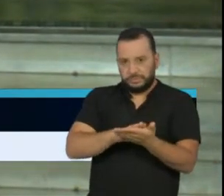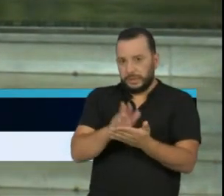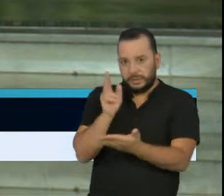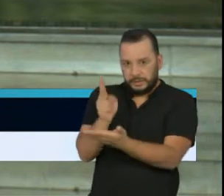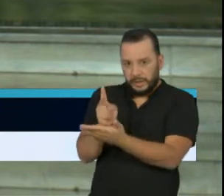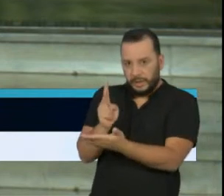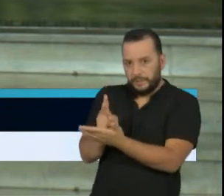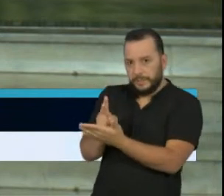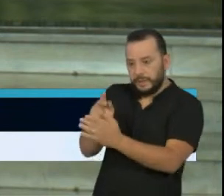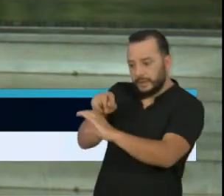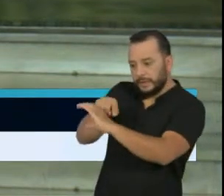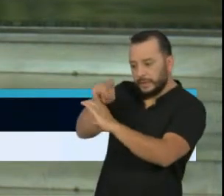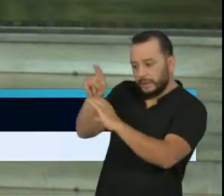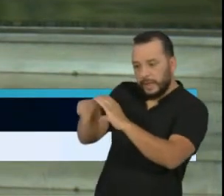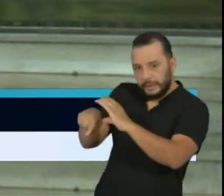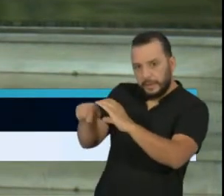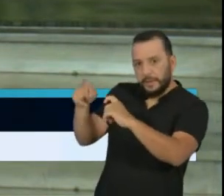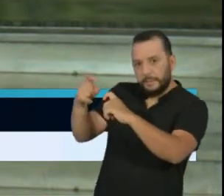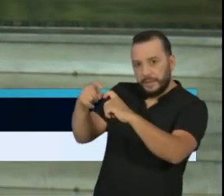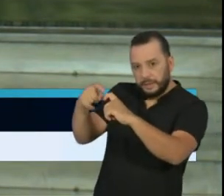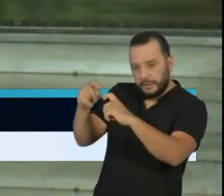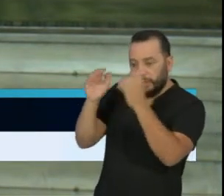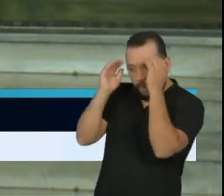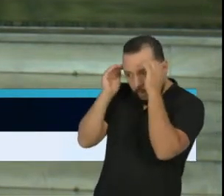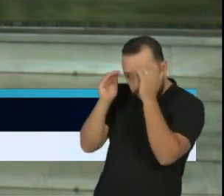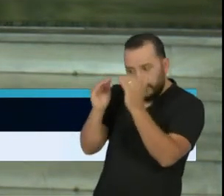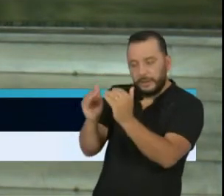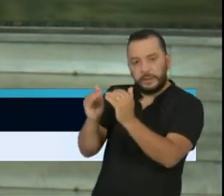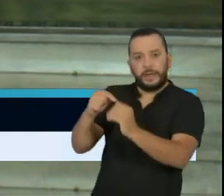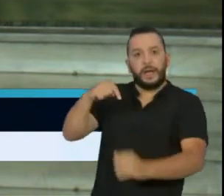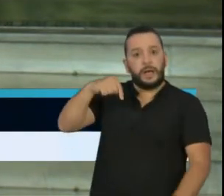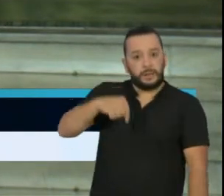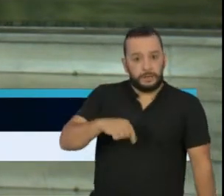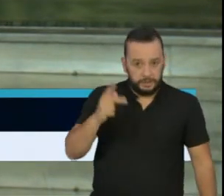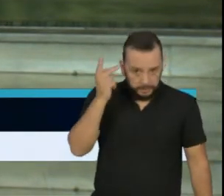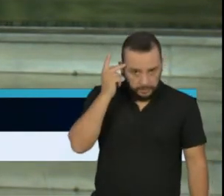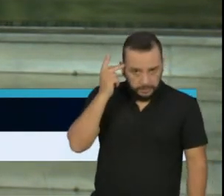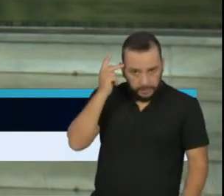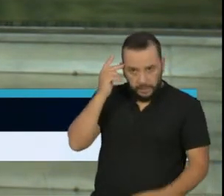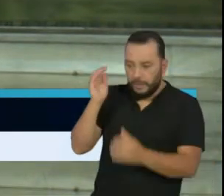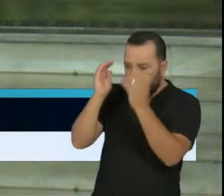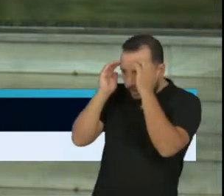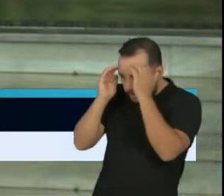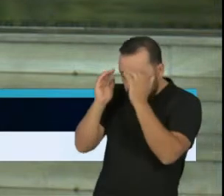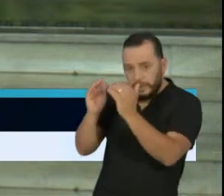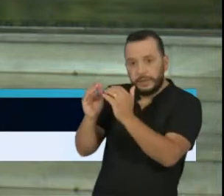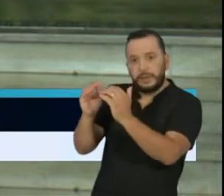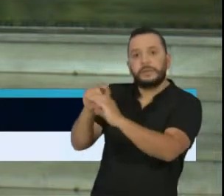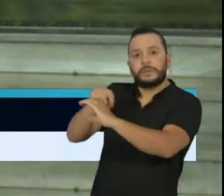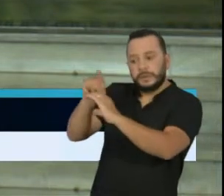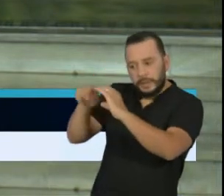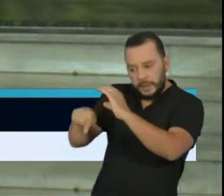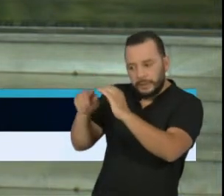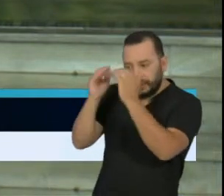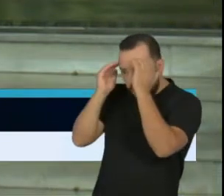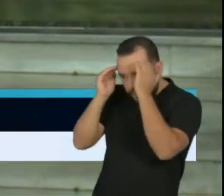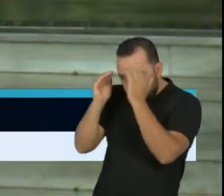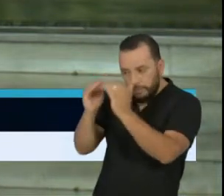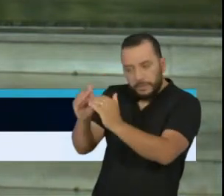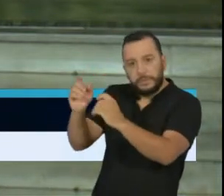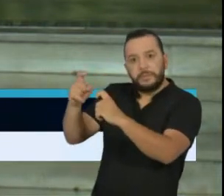da ciência. Em São Paulo, nós respeitamos a medicina e respeitamos os